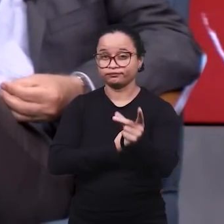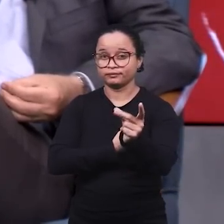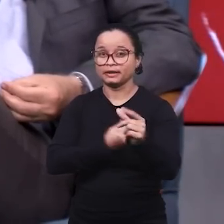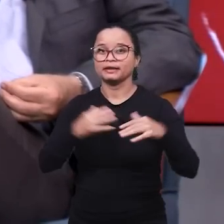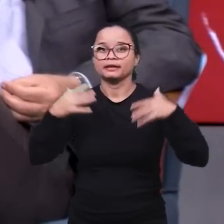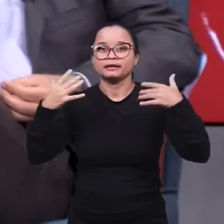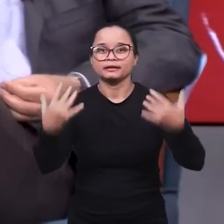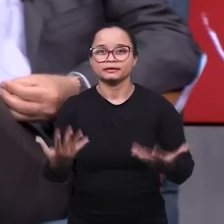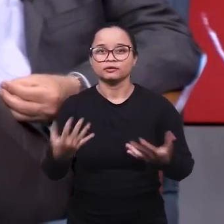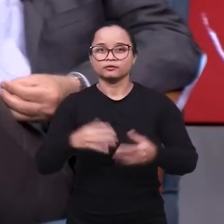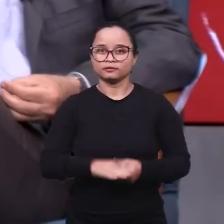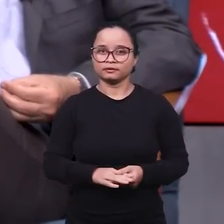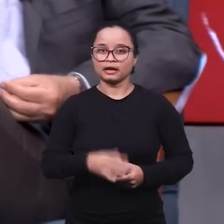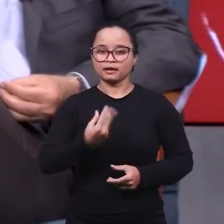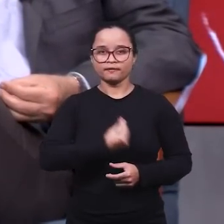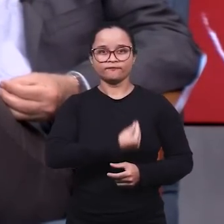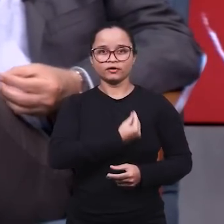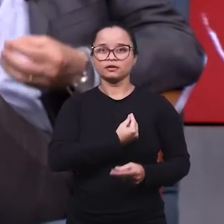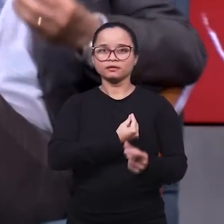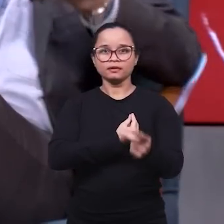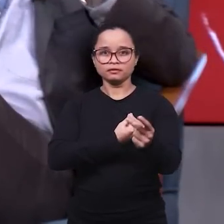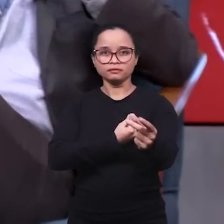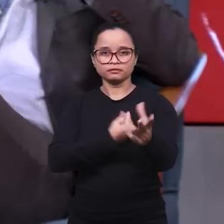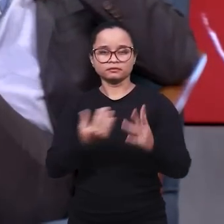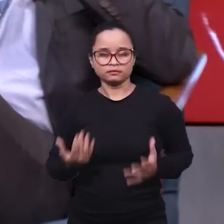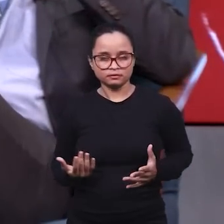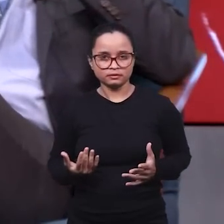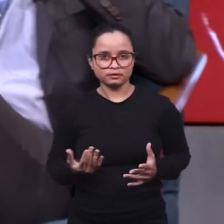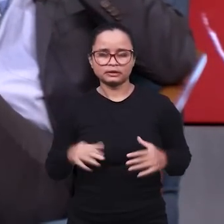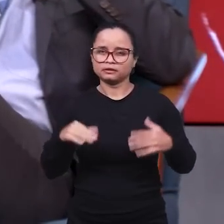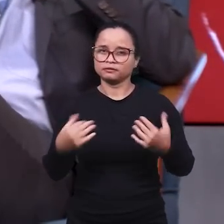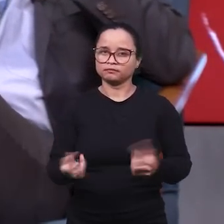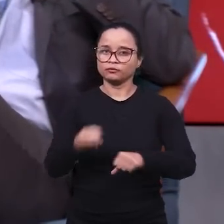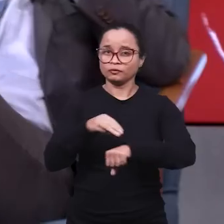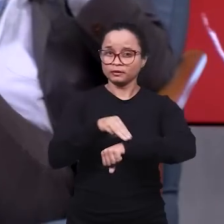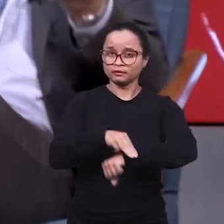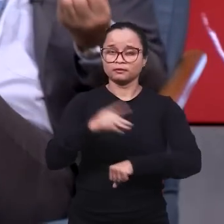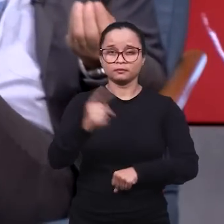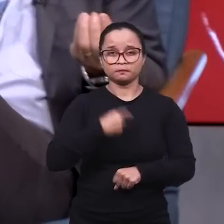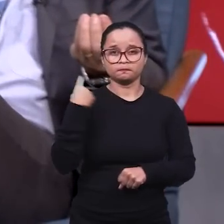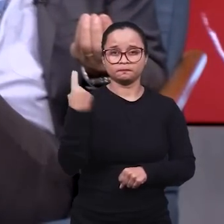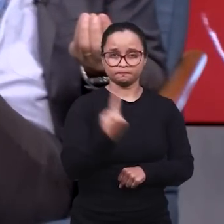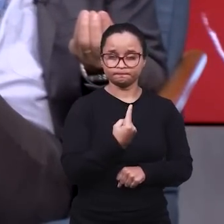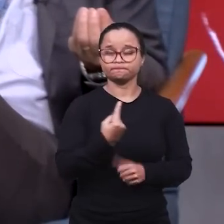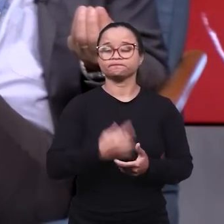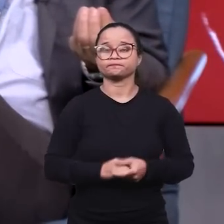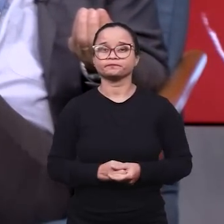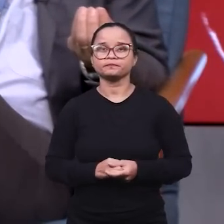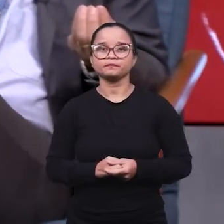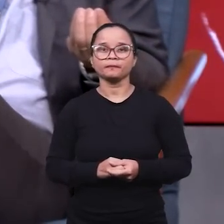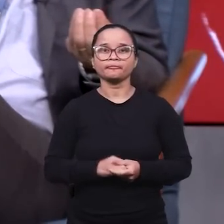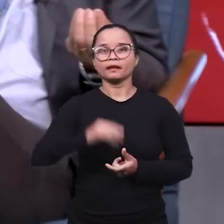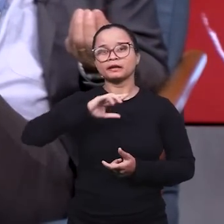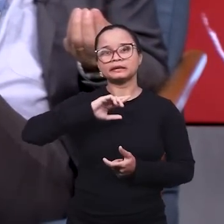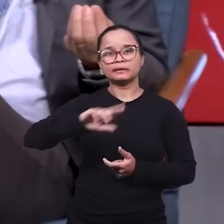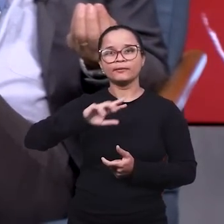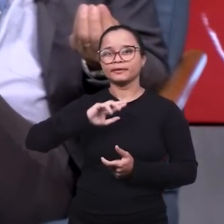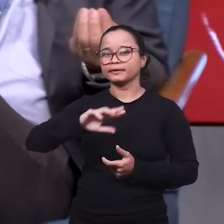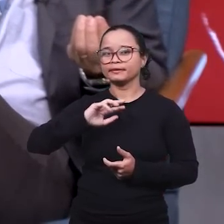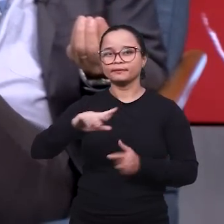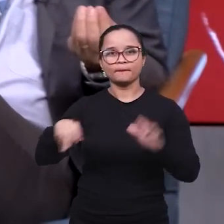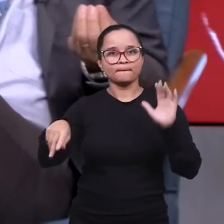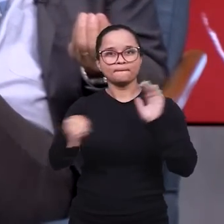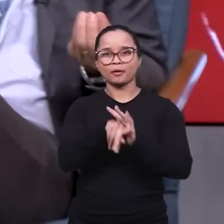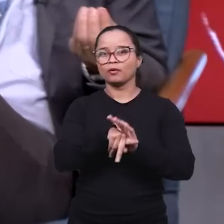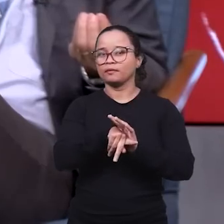nós a aplicação é de vida eterna. Então, o ministério para nós, ele não é